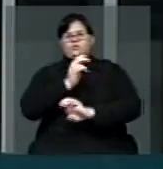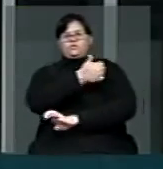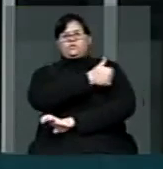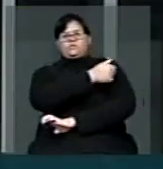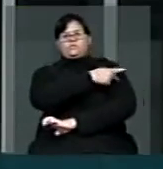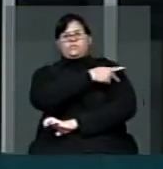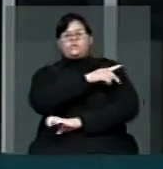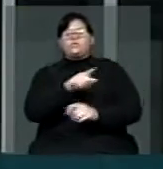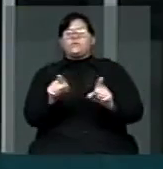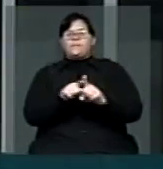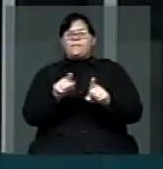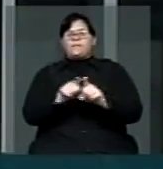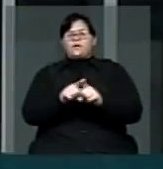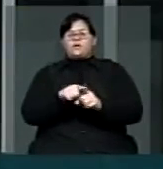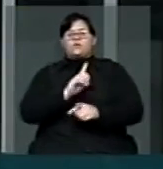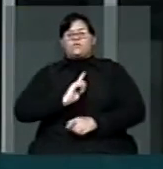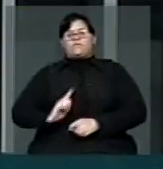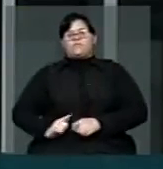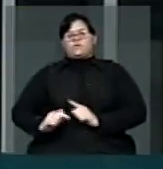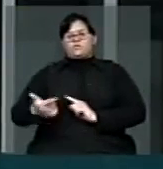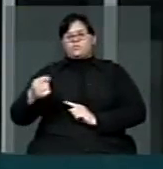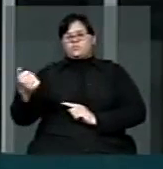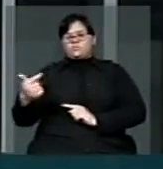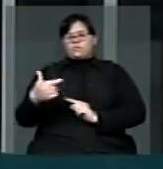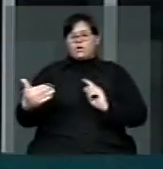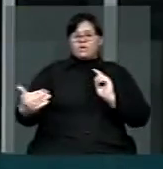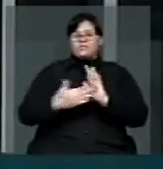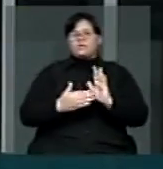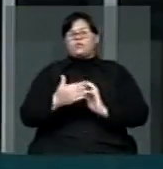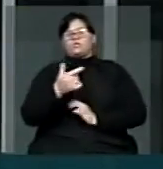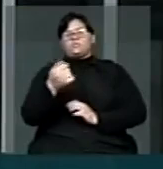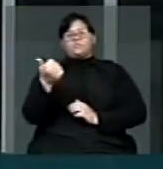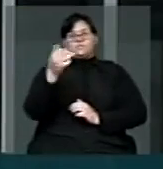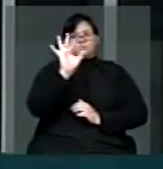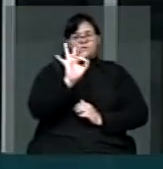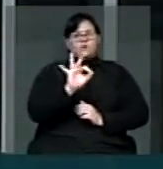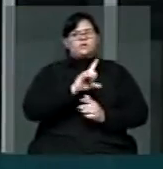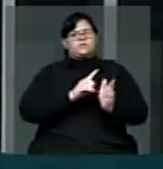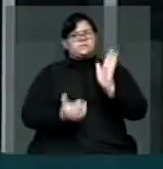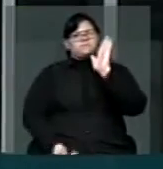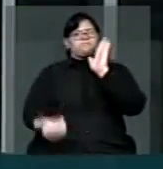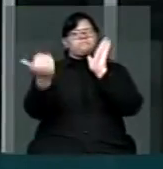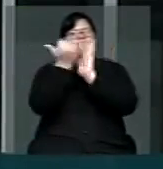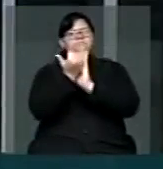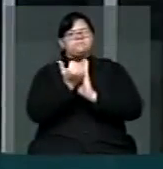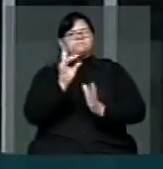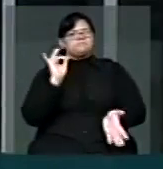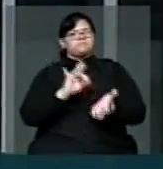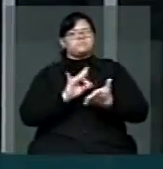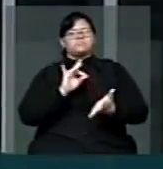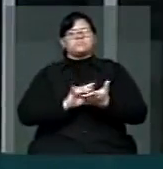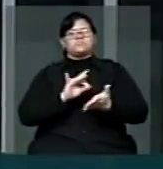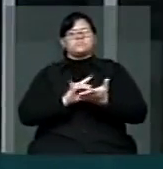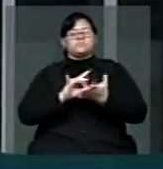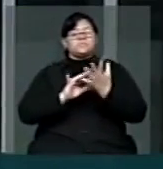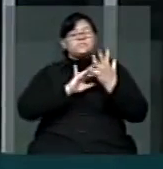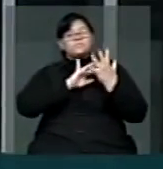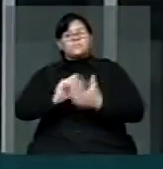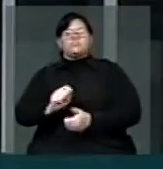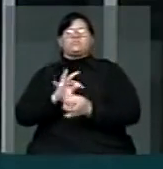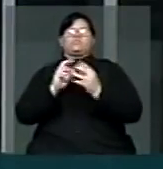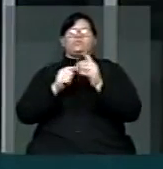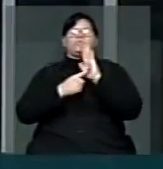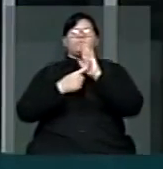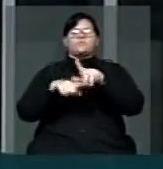do governo Wellington Dias, de 2002 a 2010, os avanços significativos registrados por um estudo internacional, o que